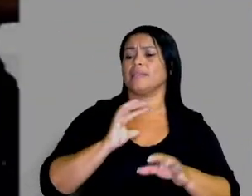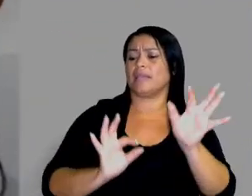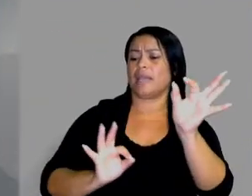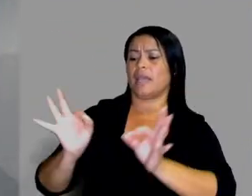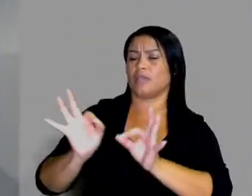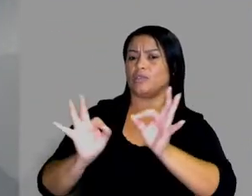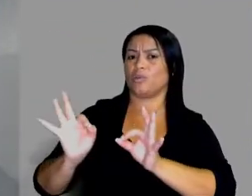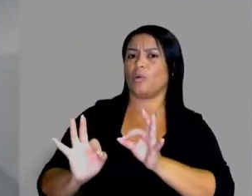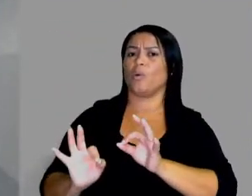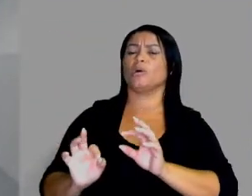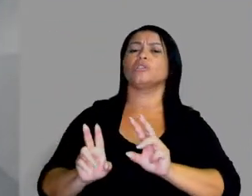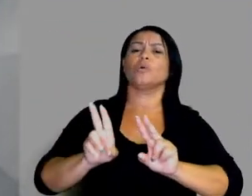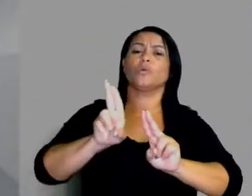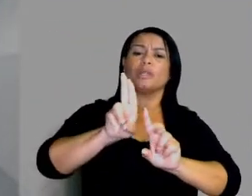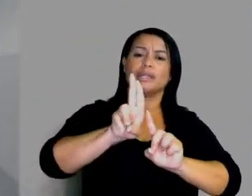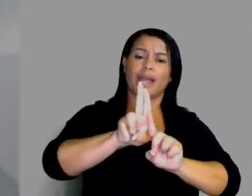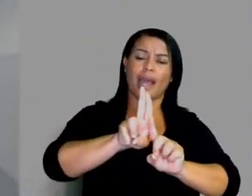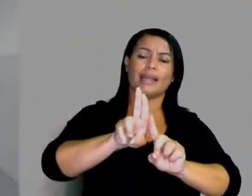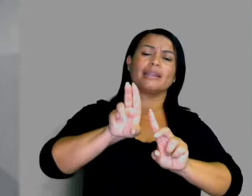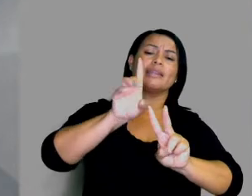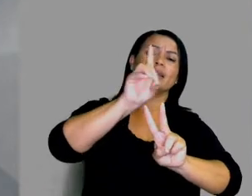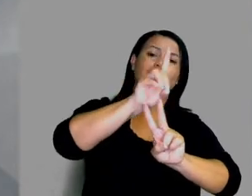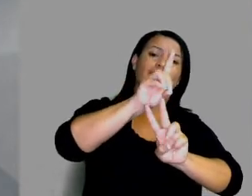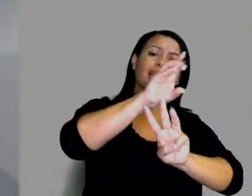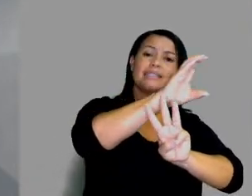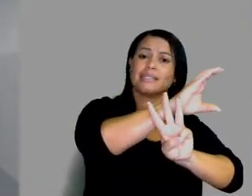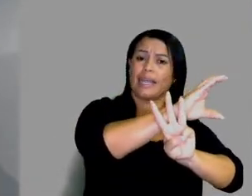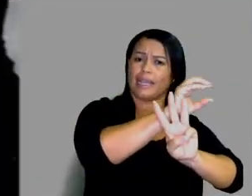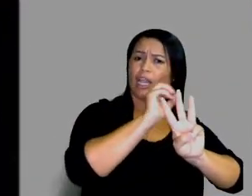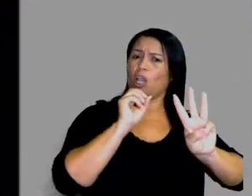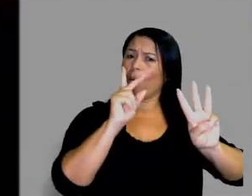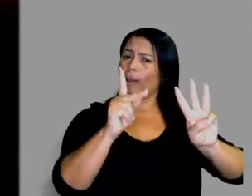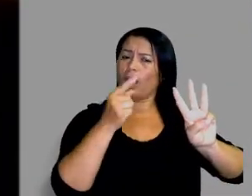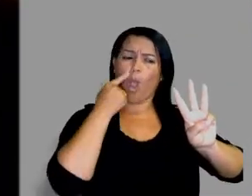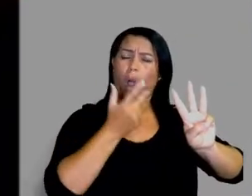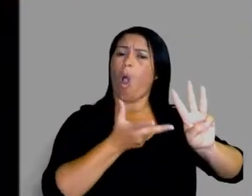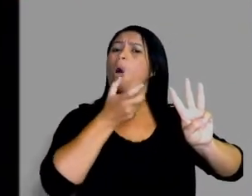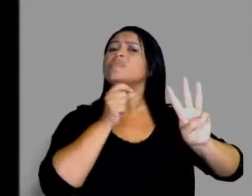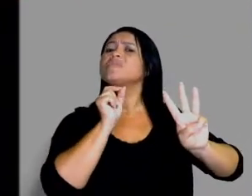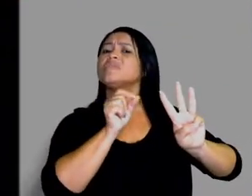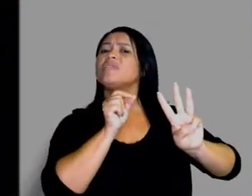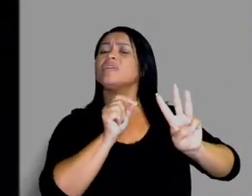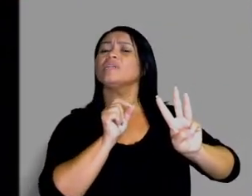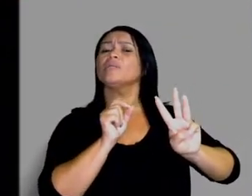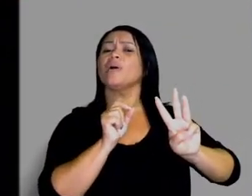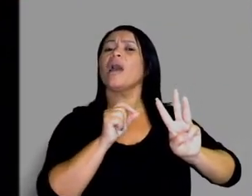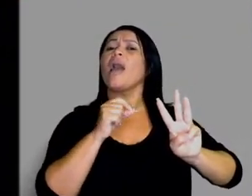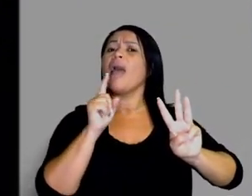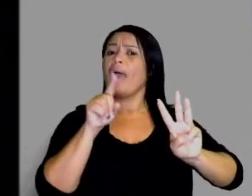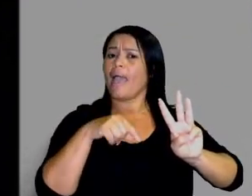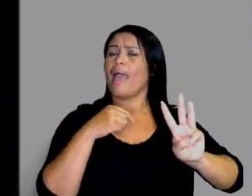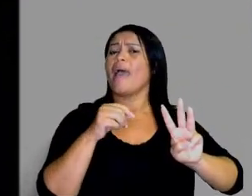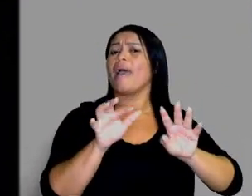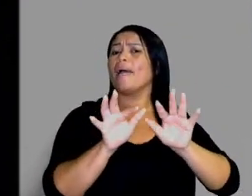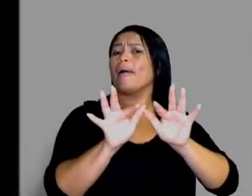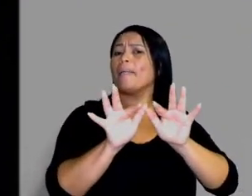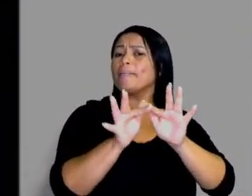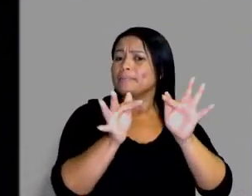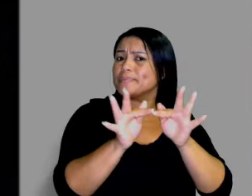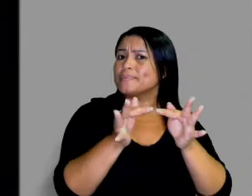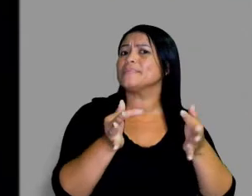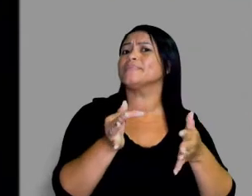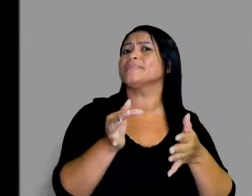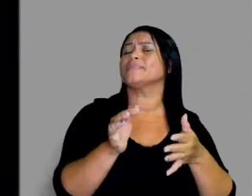ordens unidade, dezena e centena, ok? Observando isso aí, é muito